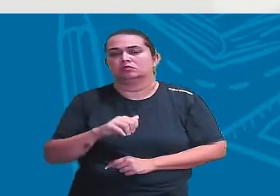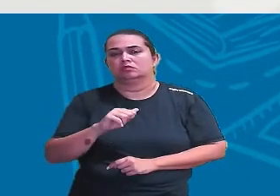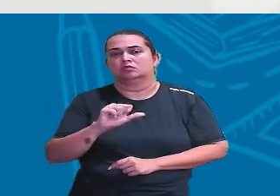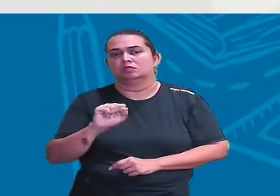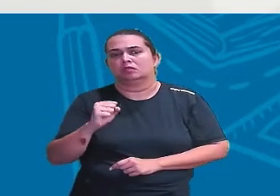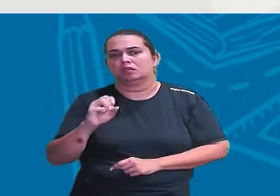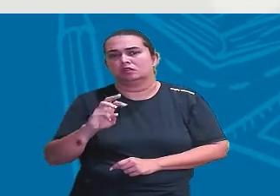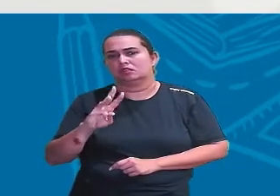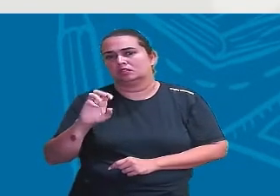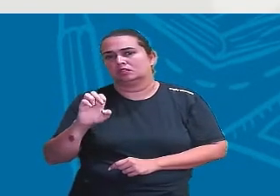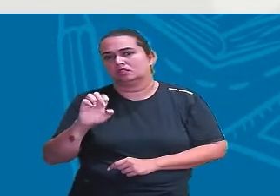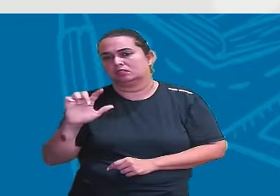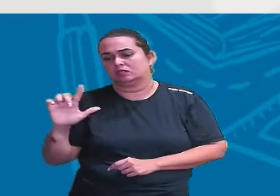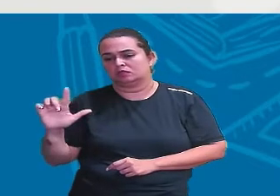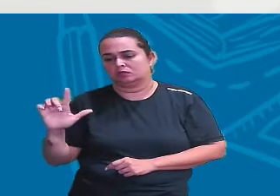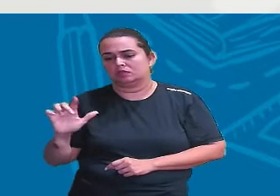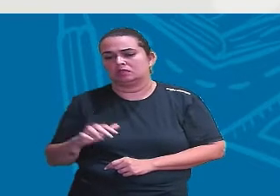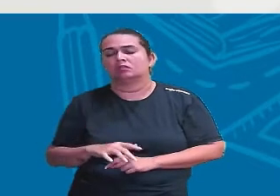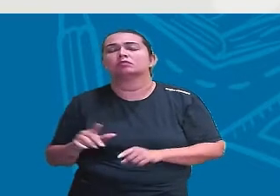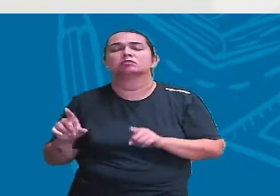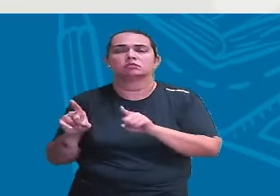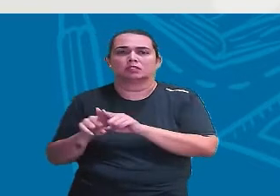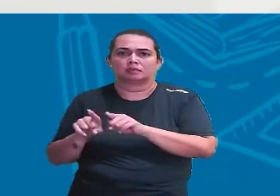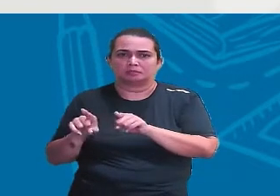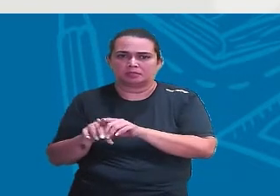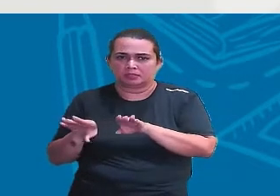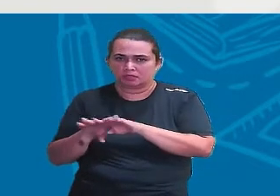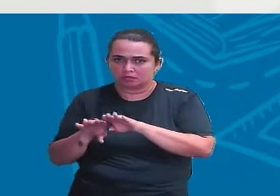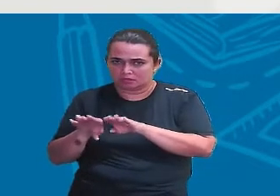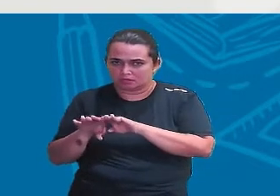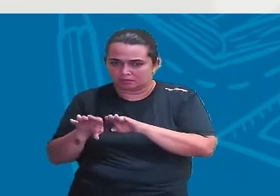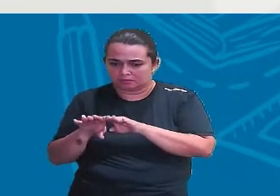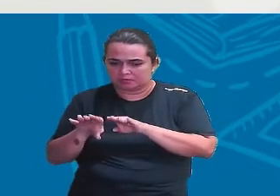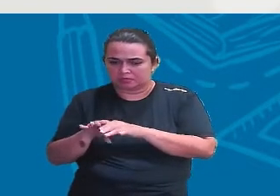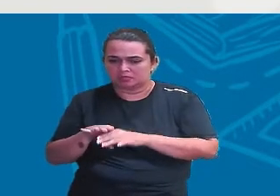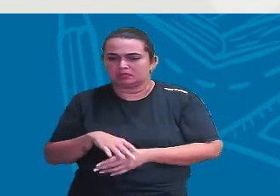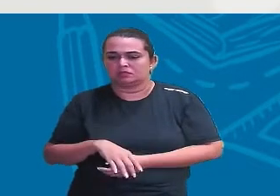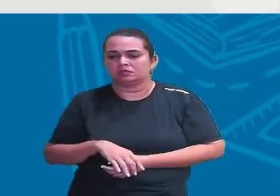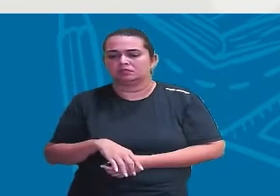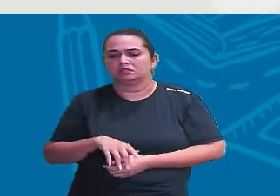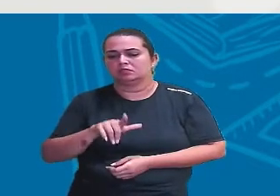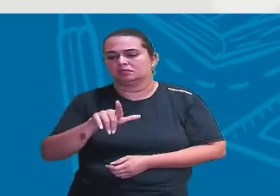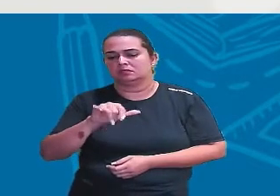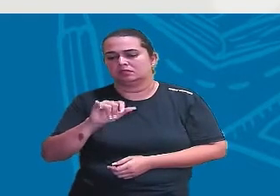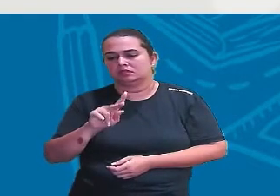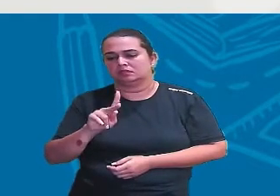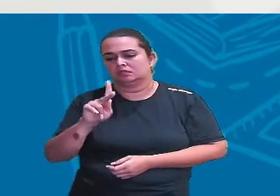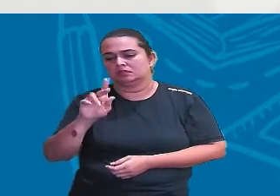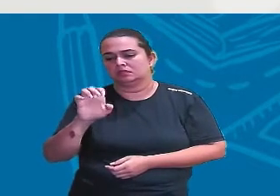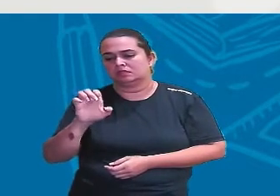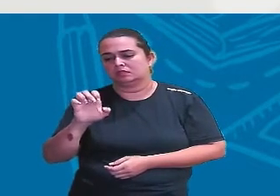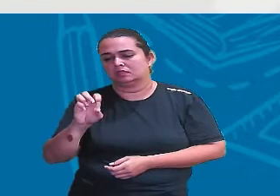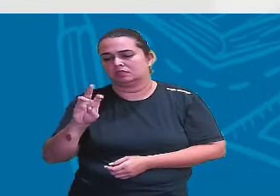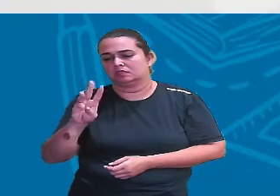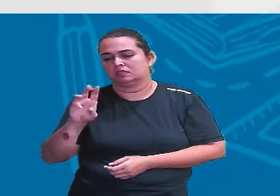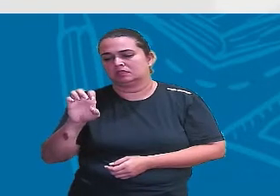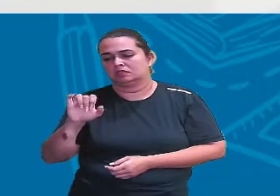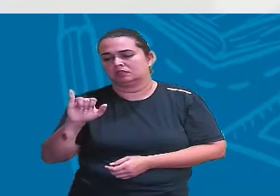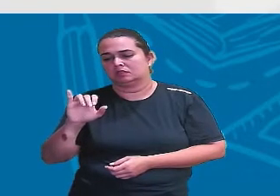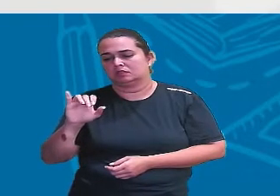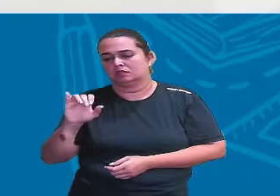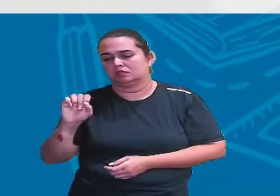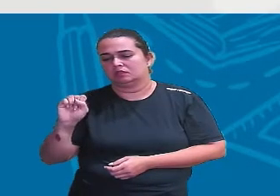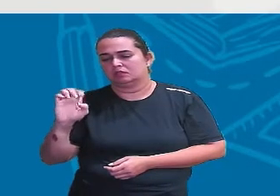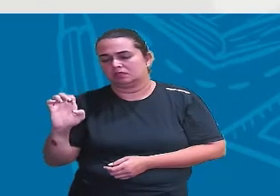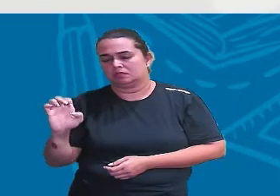well, que também representa também. O likewise, igualmente. E também temos o